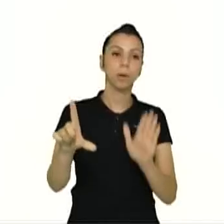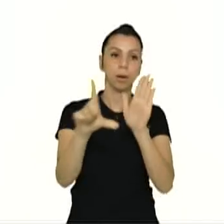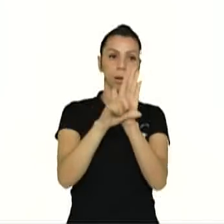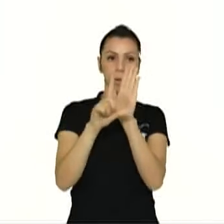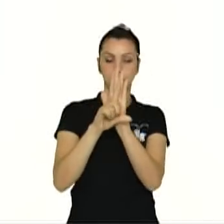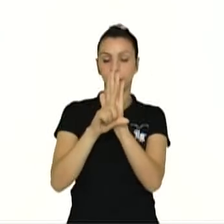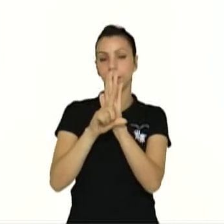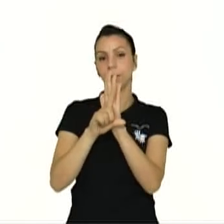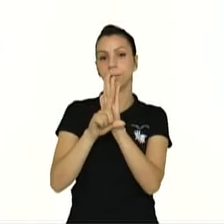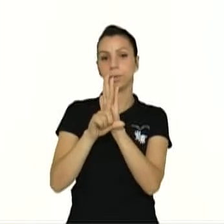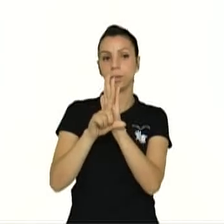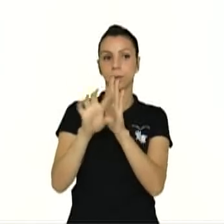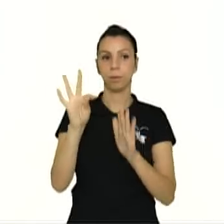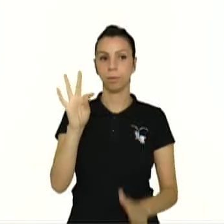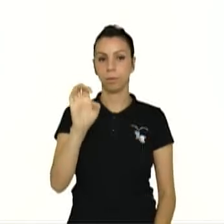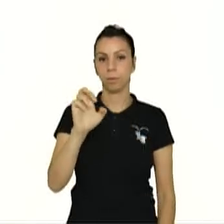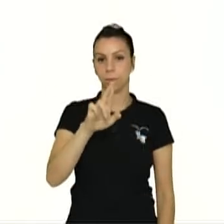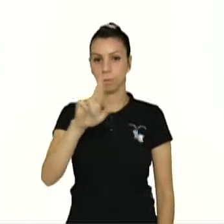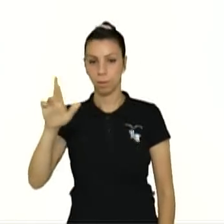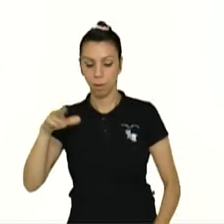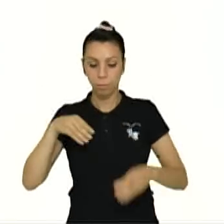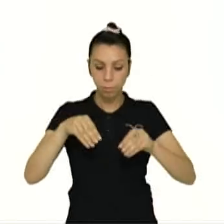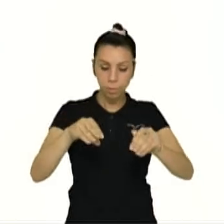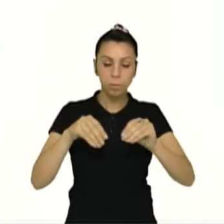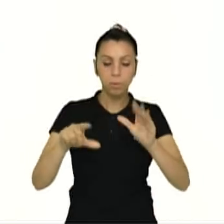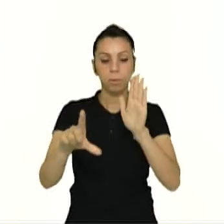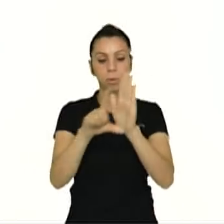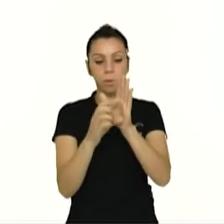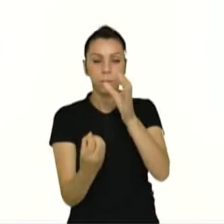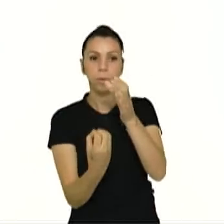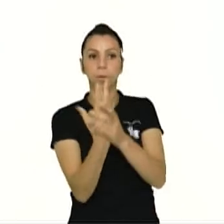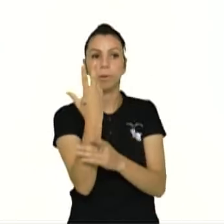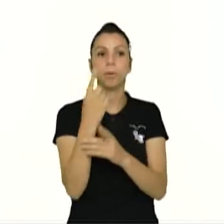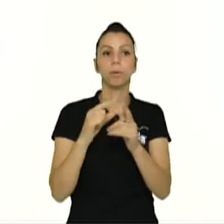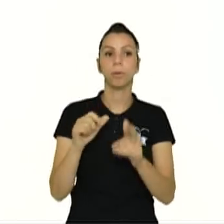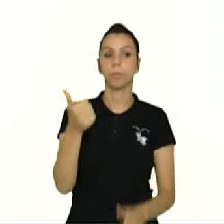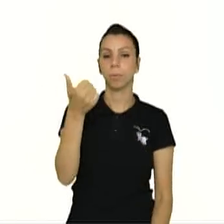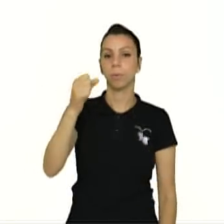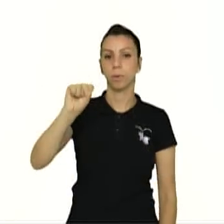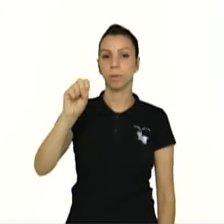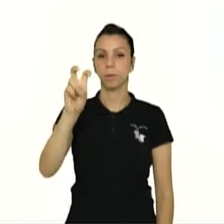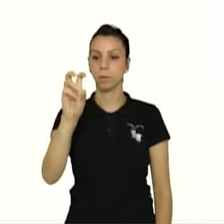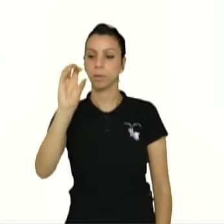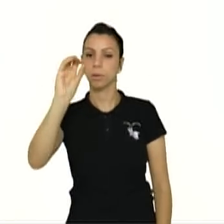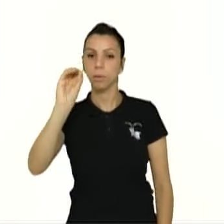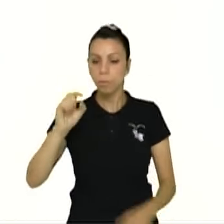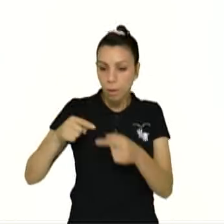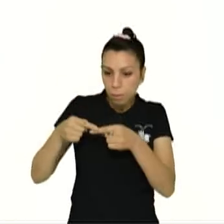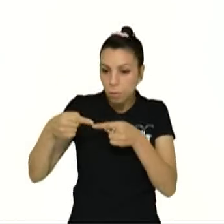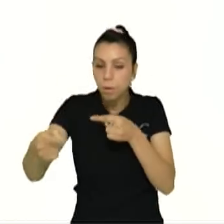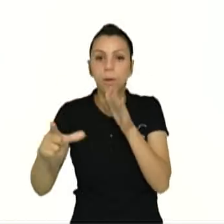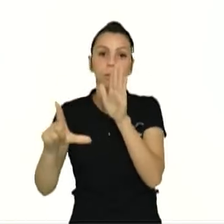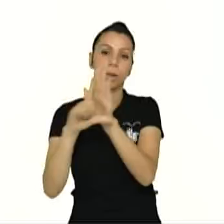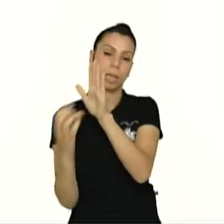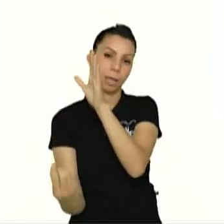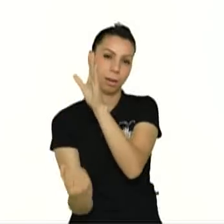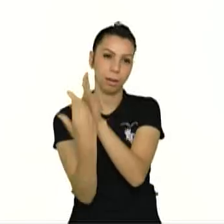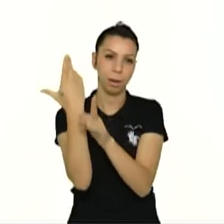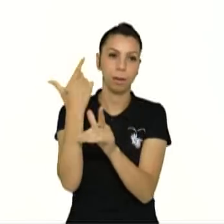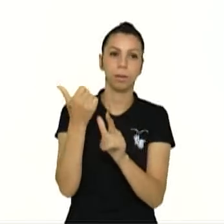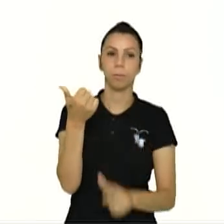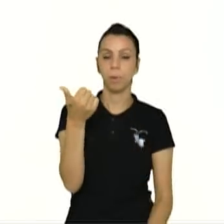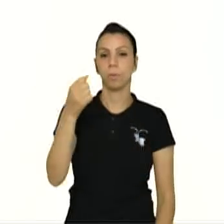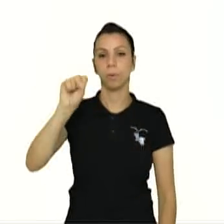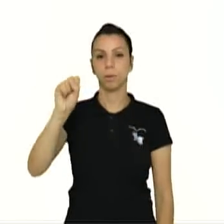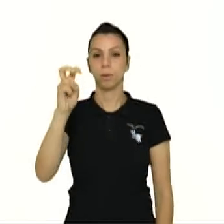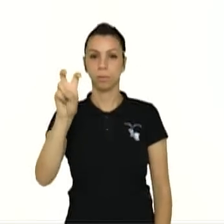Terras de 1850, regulamentada em 1854, ou seja, quase uma década depois do regulamento das